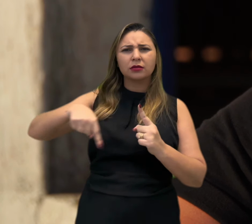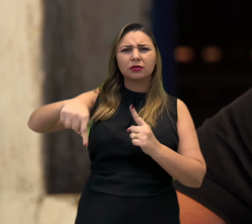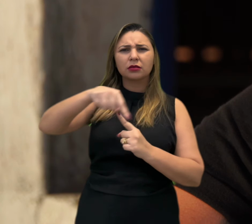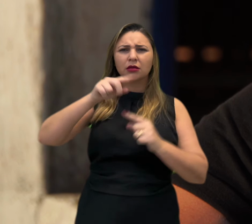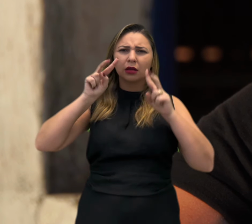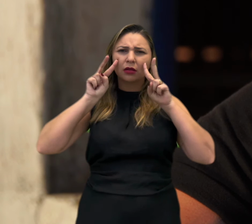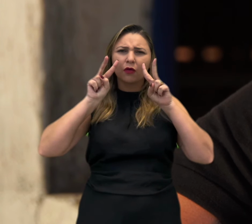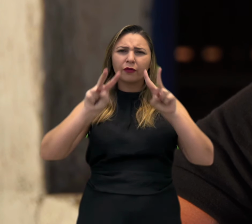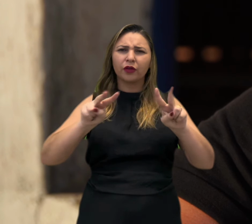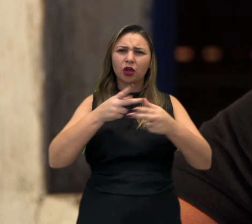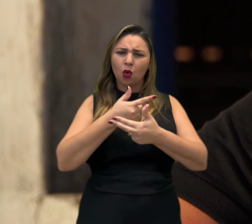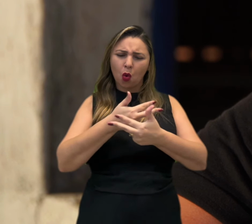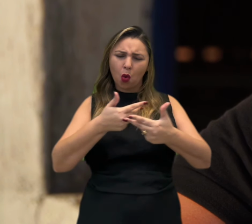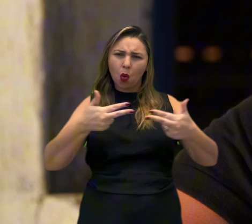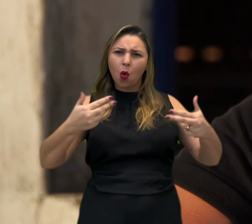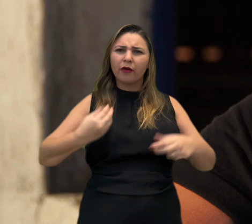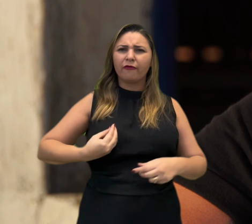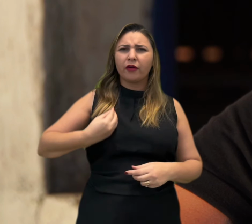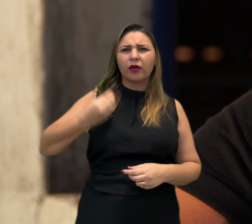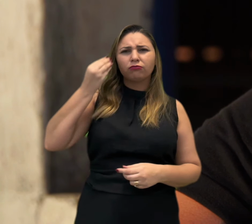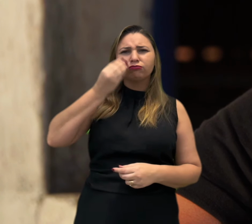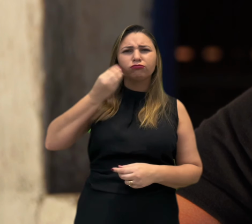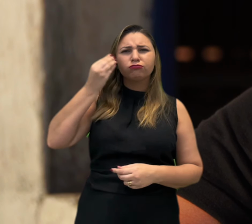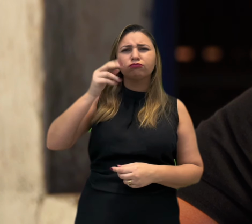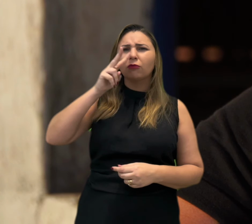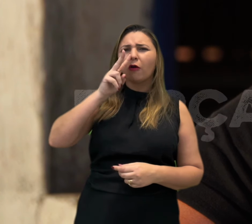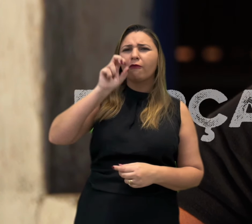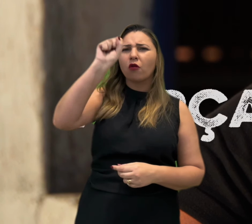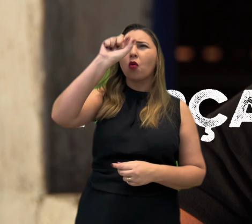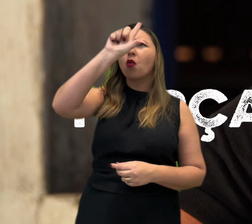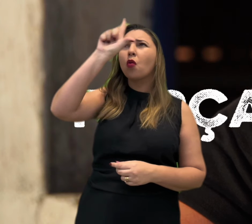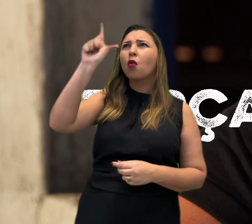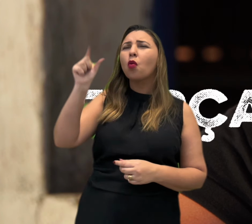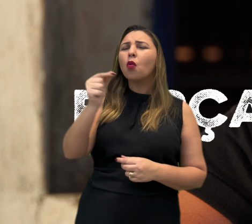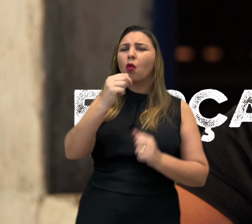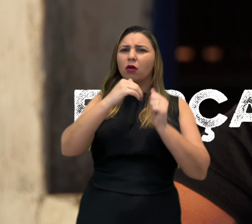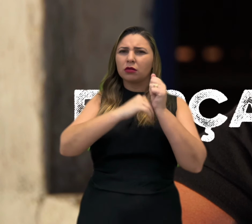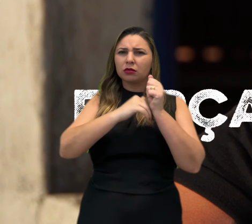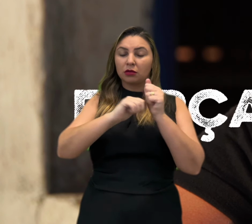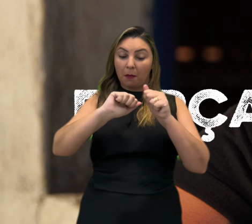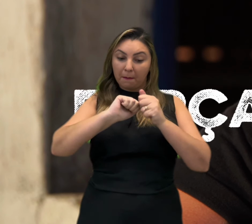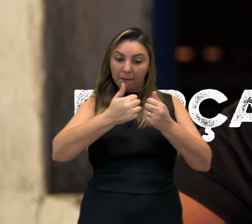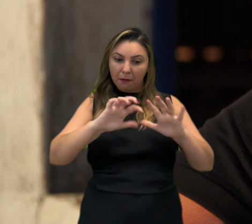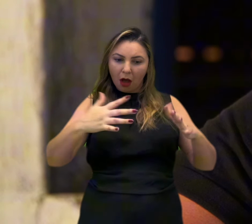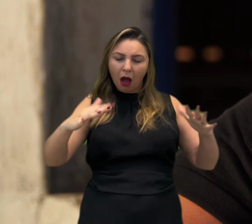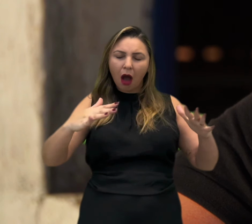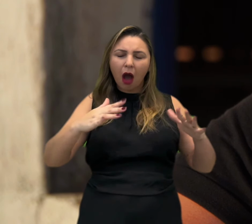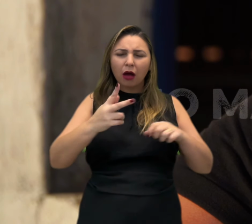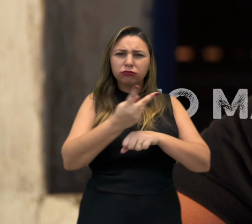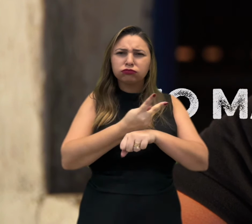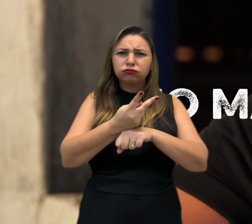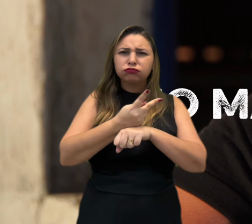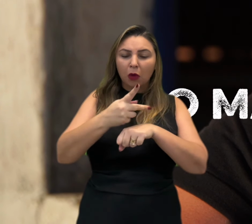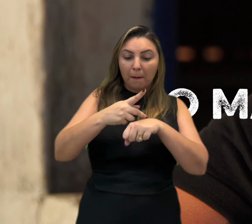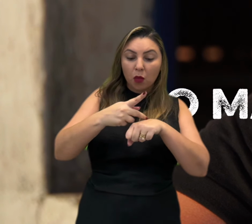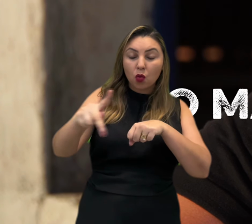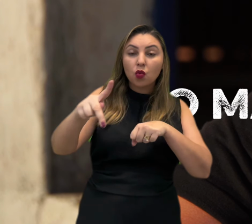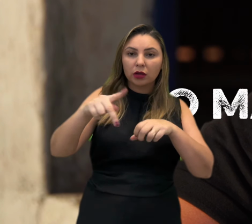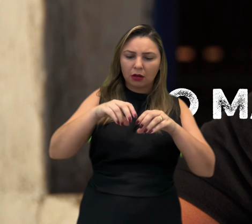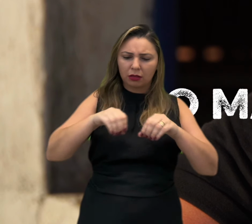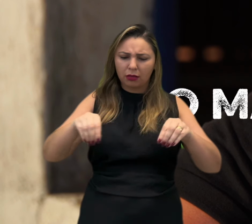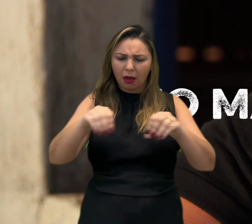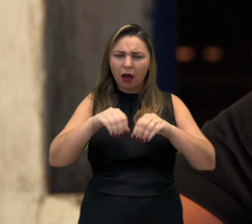Nesse solo sagrado eu vi muita coisa e vivi com a força e os mistérios da lua. Foi no mar que eu